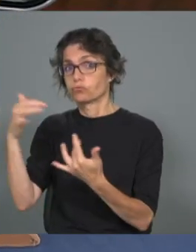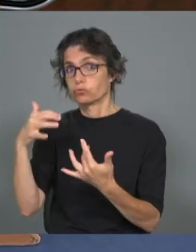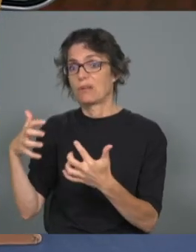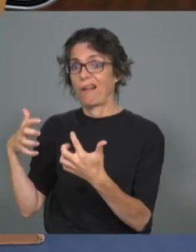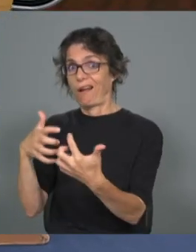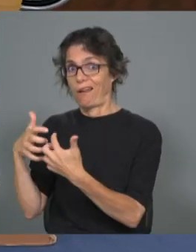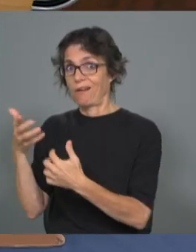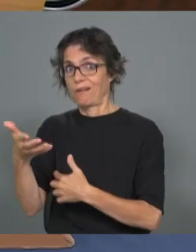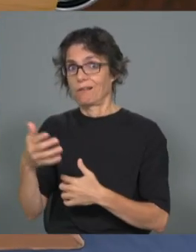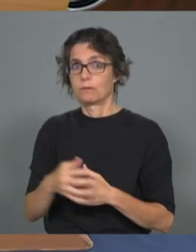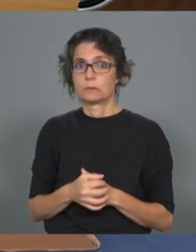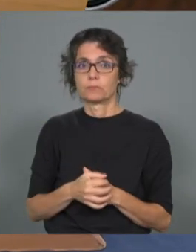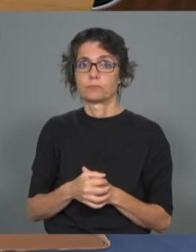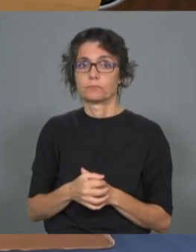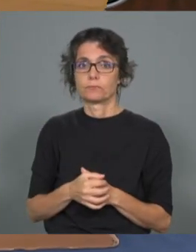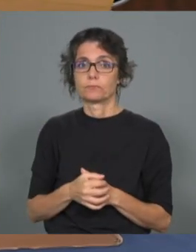na ordem do dia. Claro que sim.